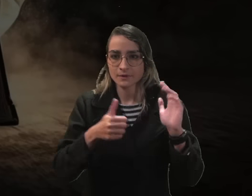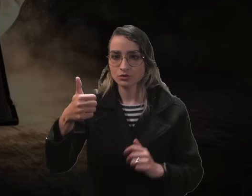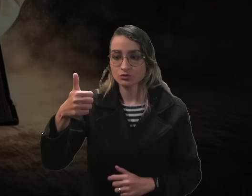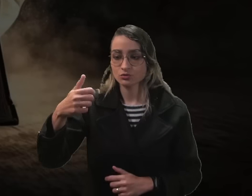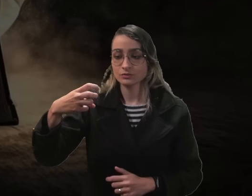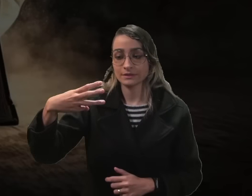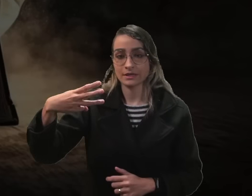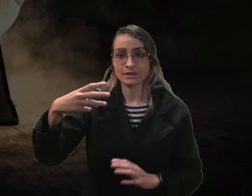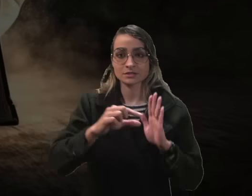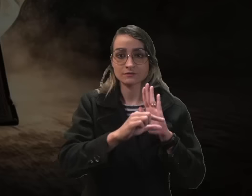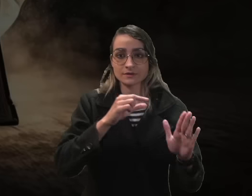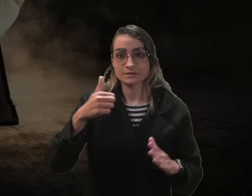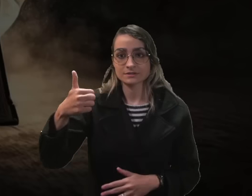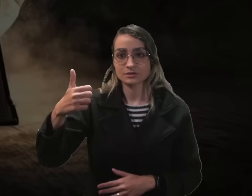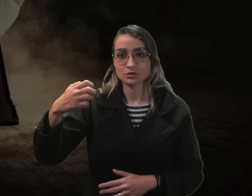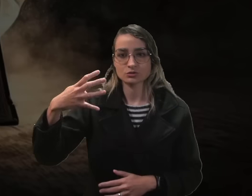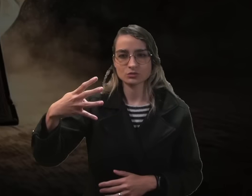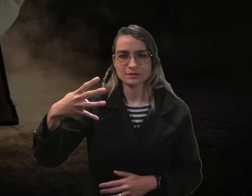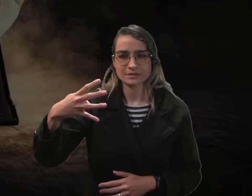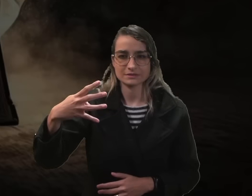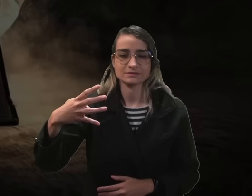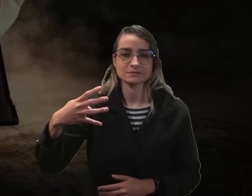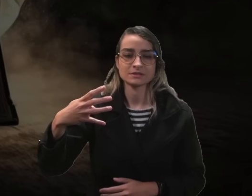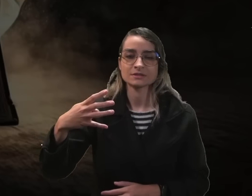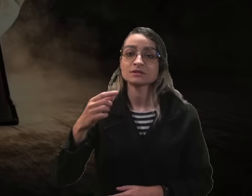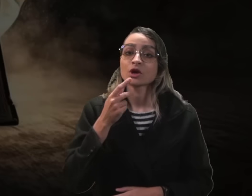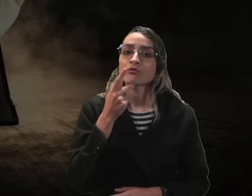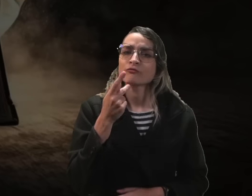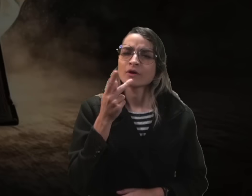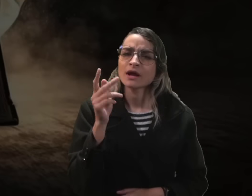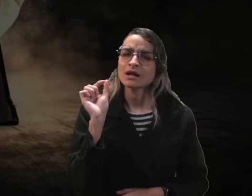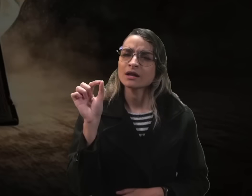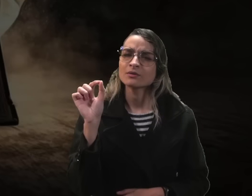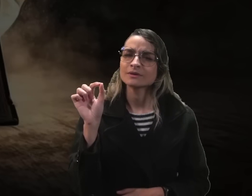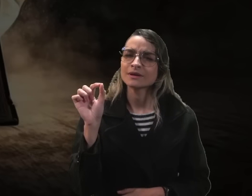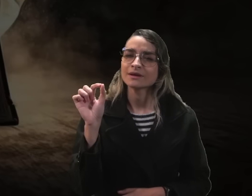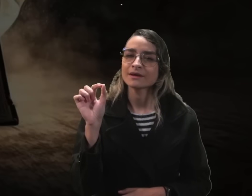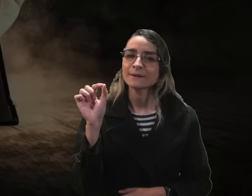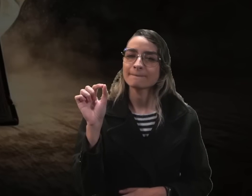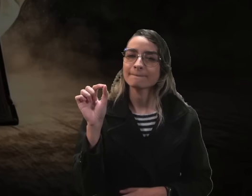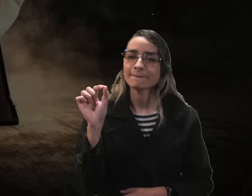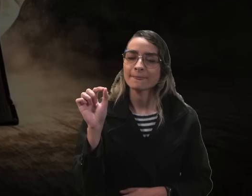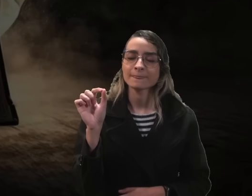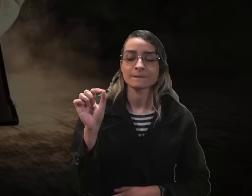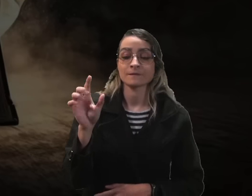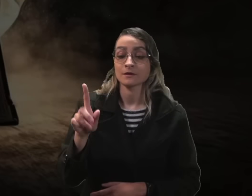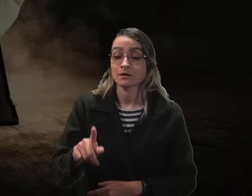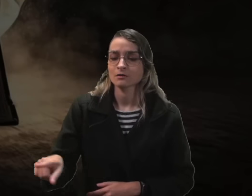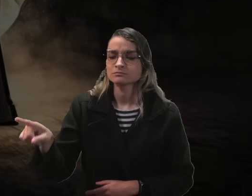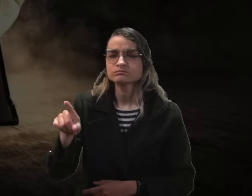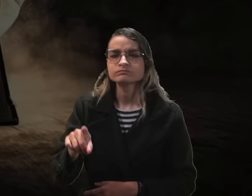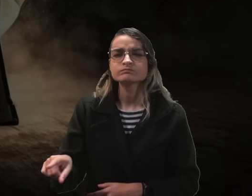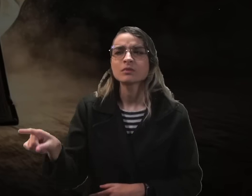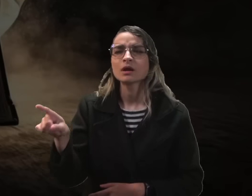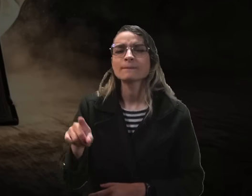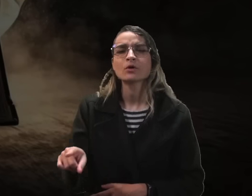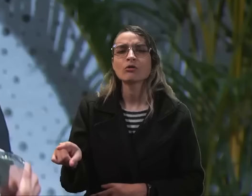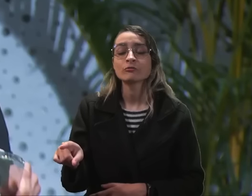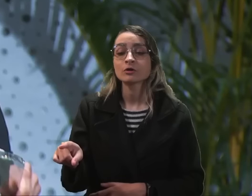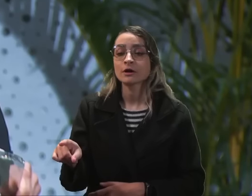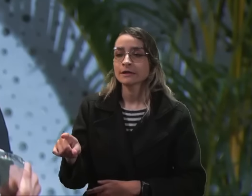besta para que não só a imagem falasse como ainda fizesse morrer quantos não adorassem a imagem da